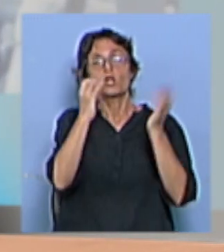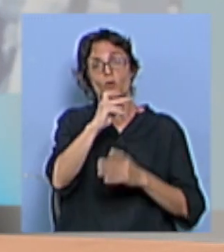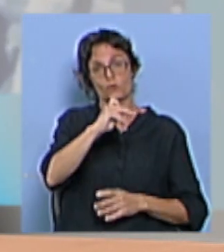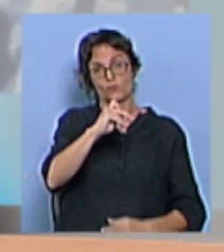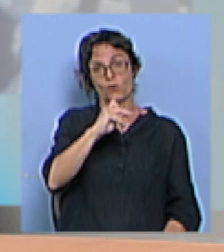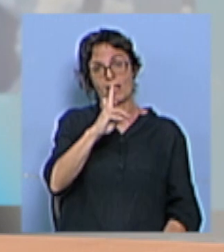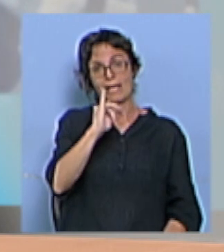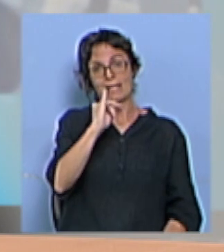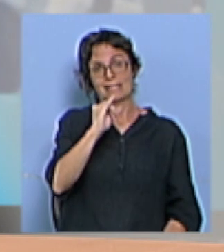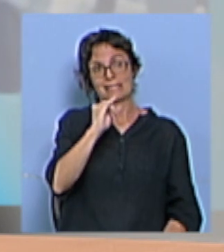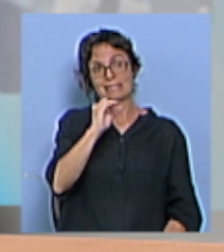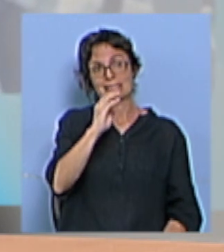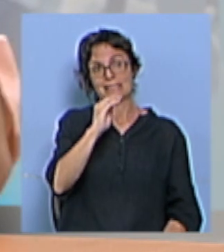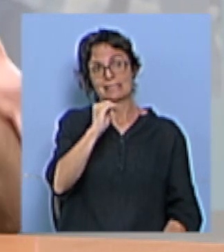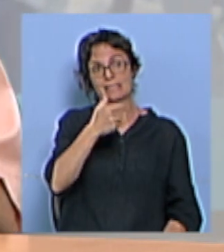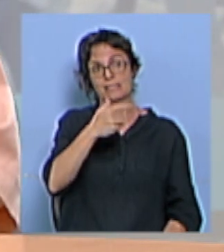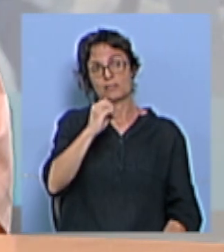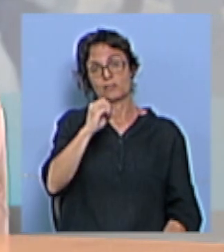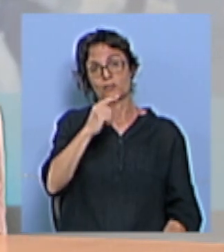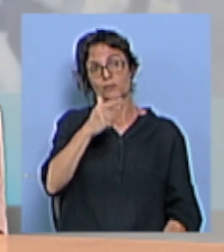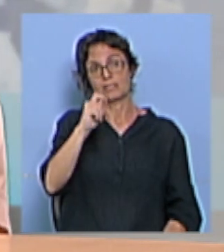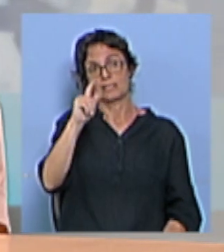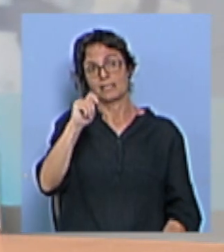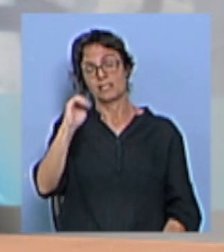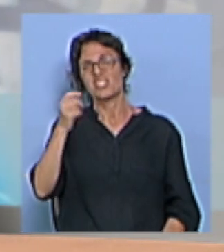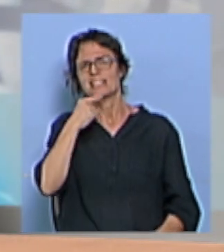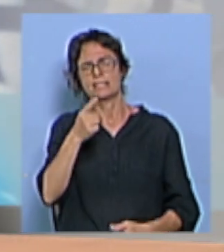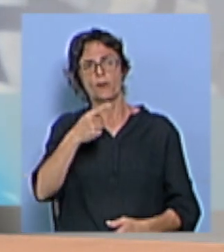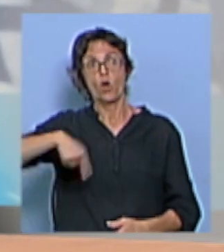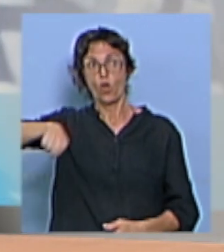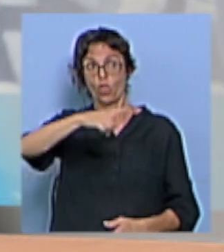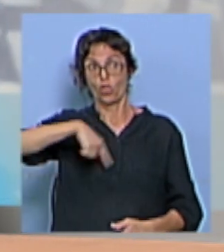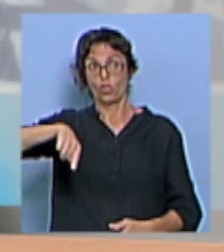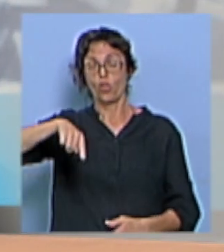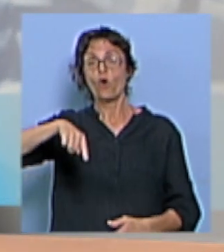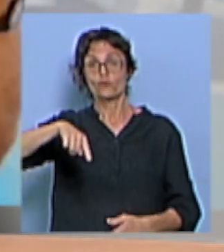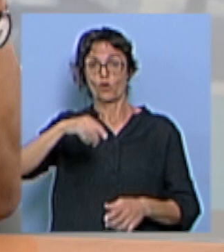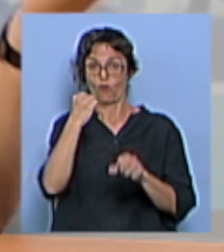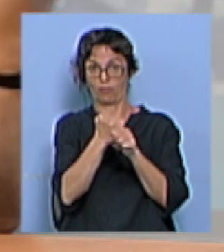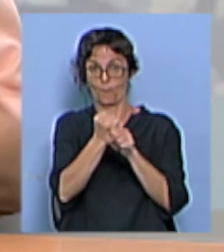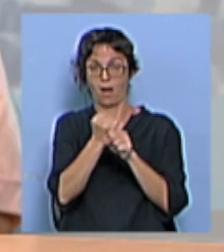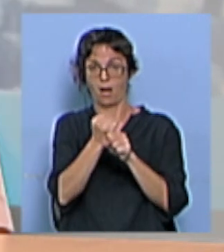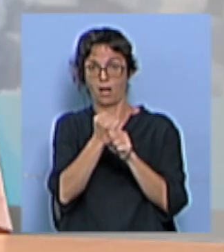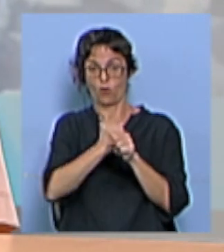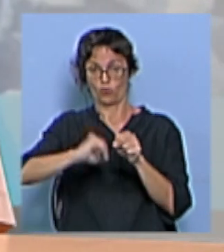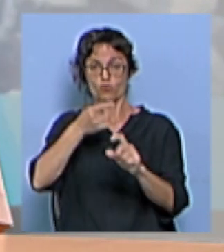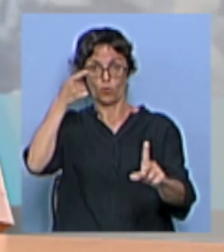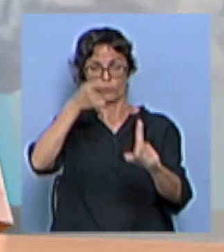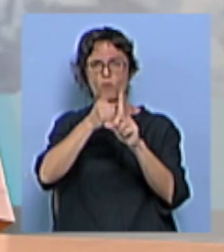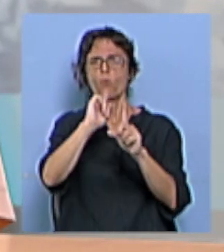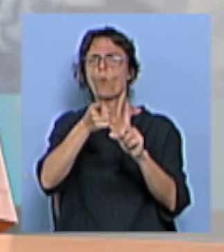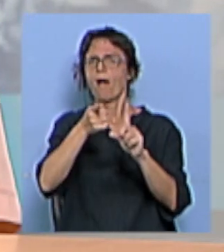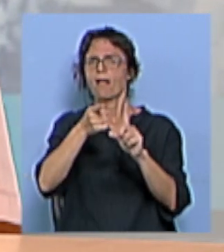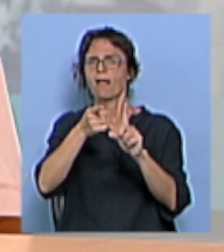um trocadilho que ele faz em grego, mas que dizia: nós trabalhamos para termos ócio. E, no fundo, nós estamos sempre a pensar no fim de semana.